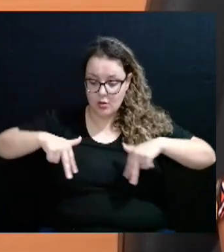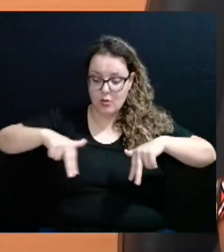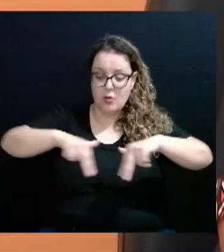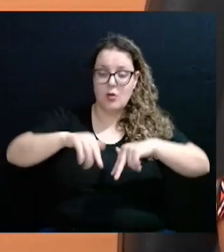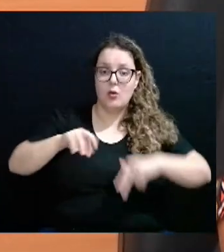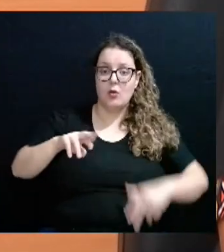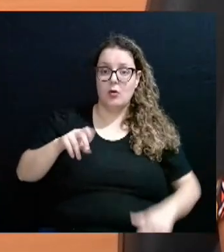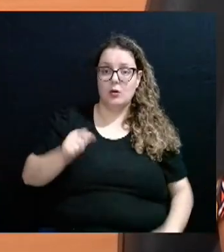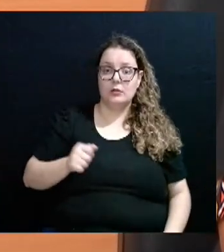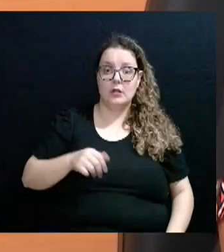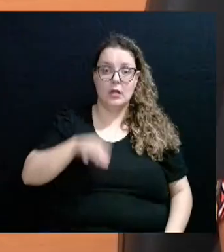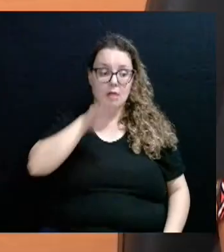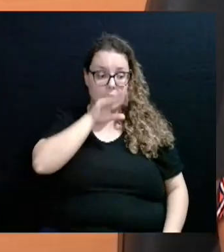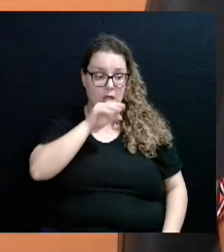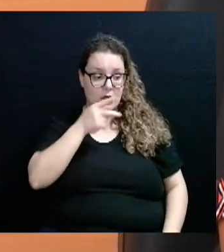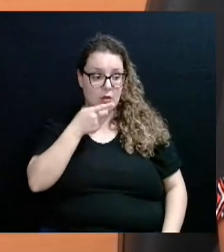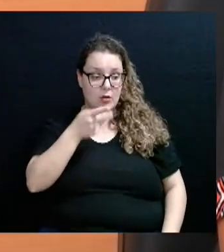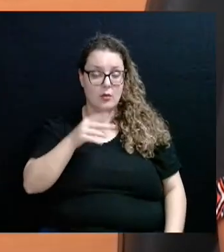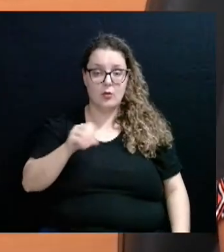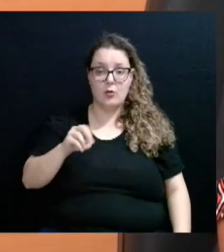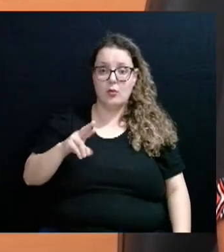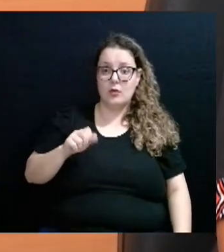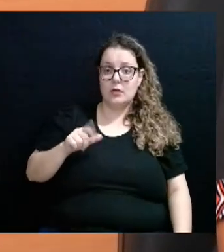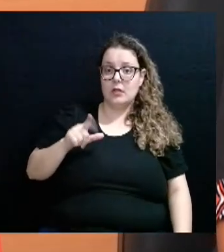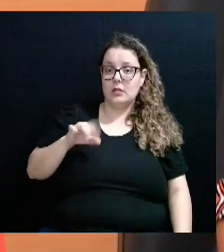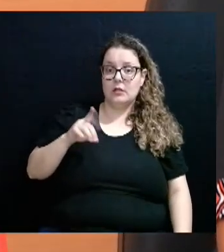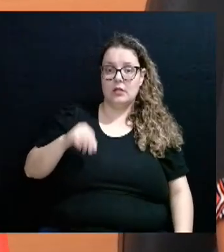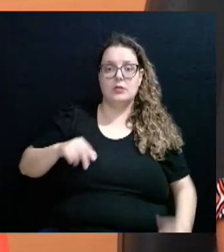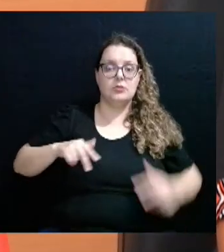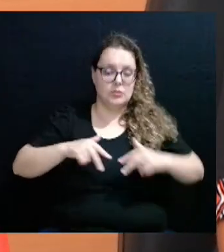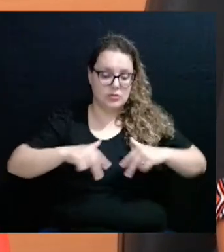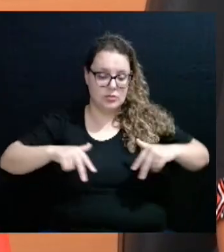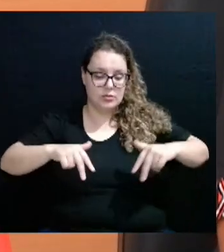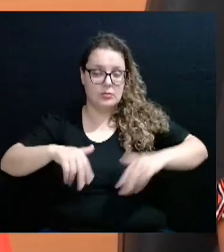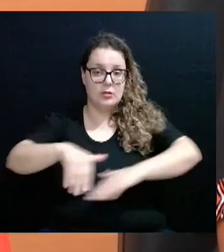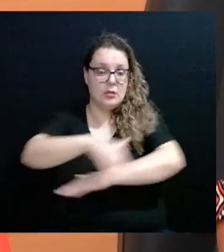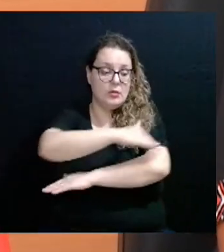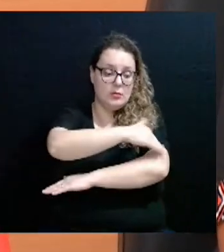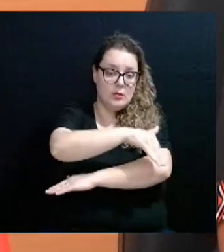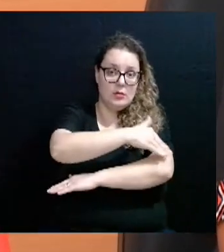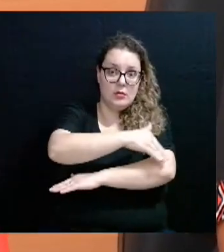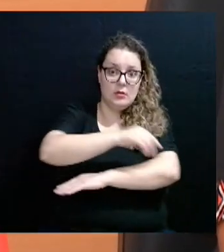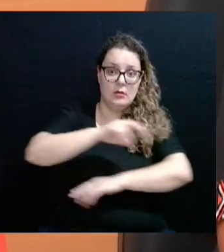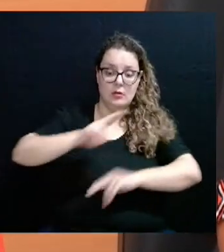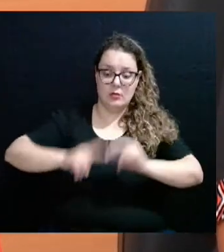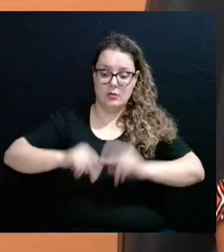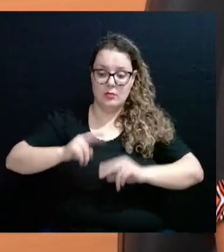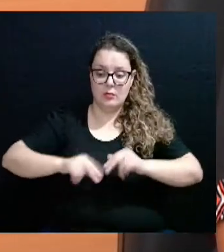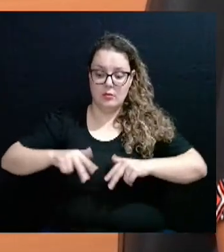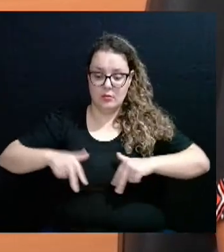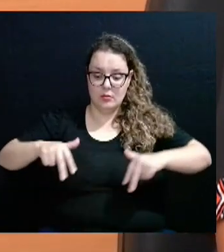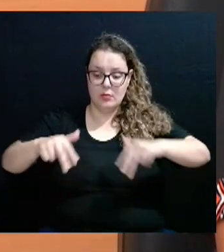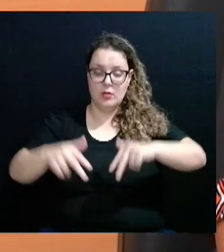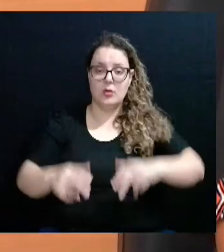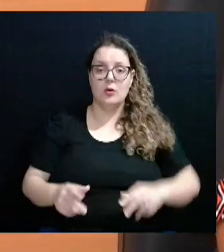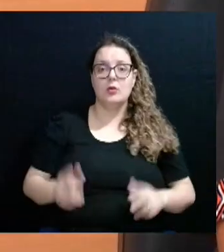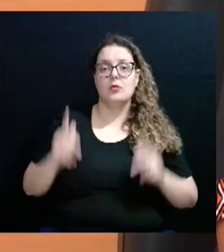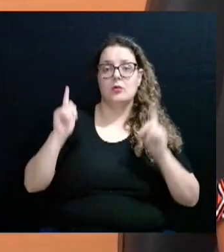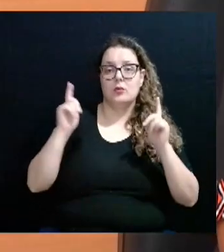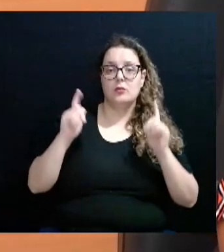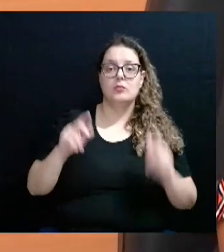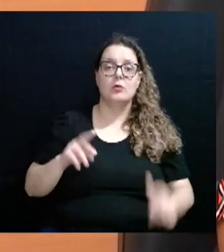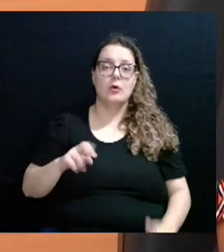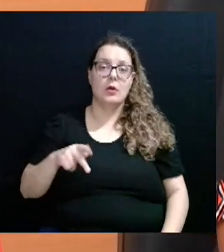seja a oralidade na roda, na esquina, fazendo fogueira, curtindo um rap, seja numa roda de